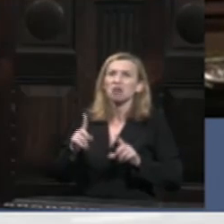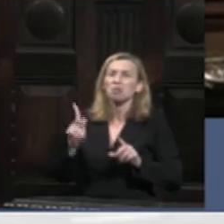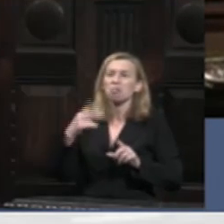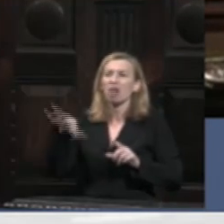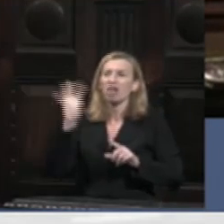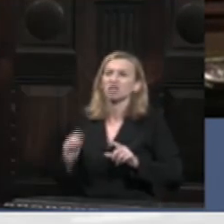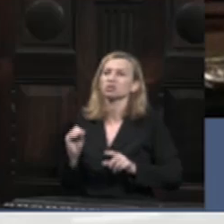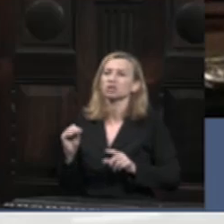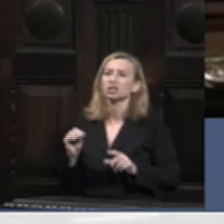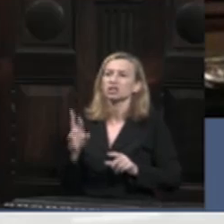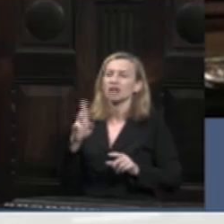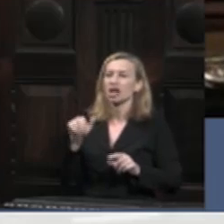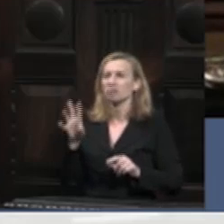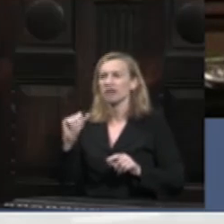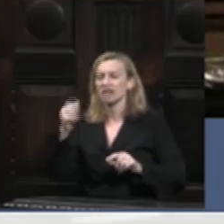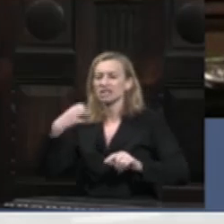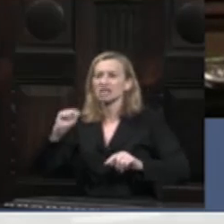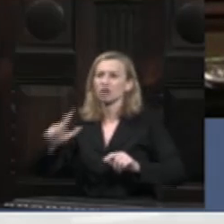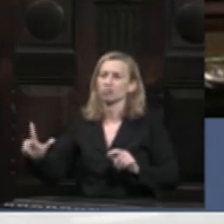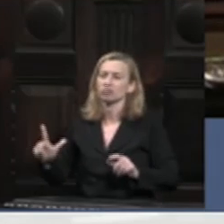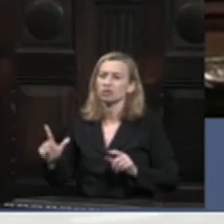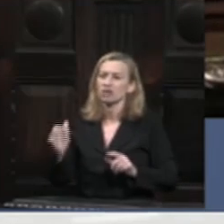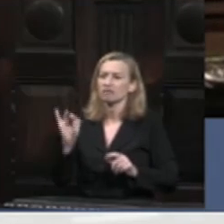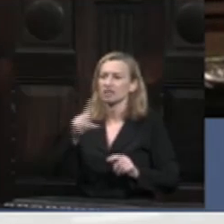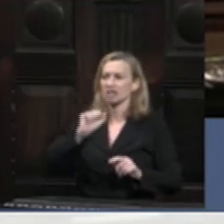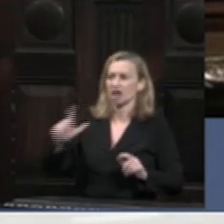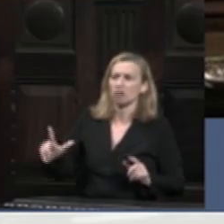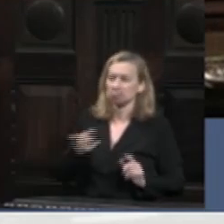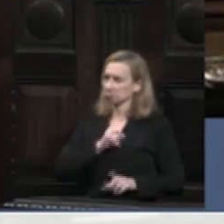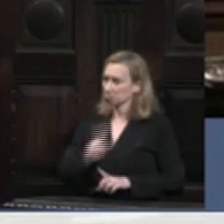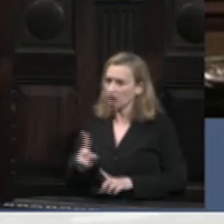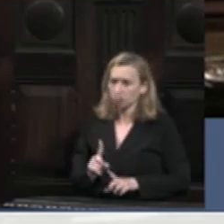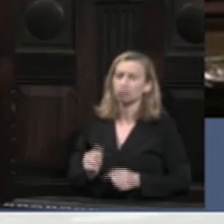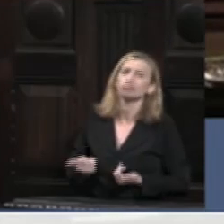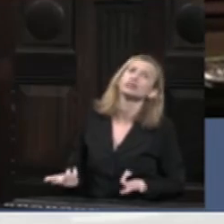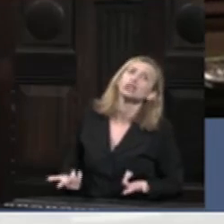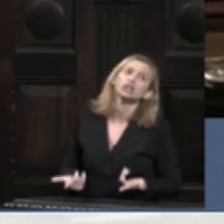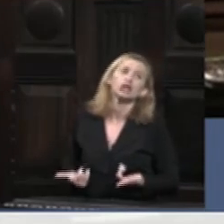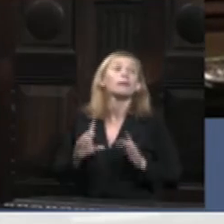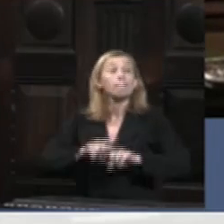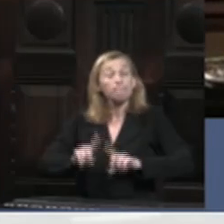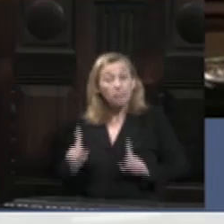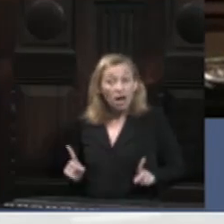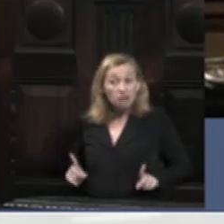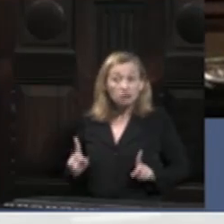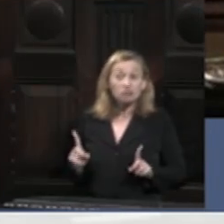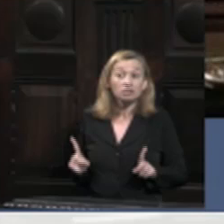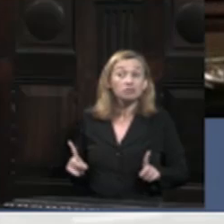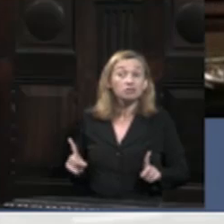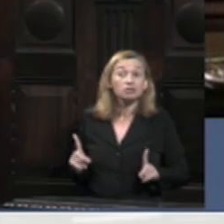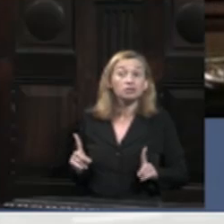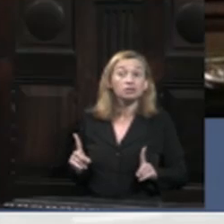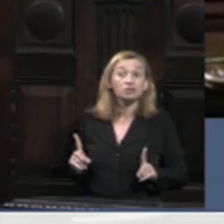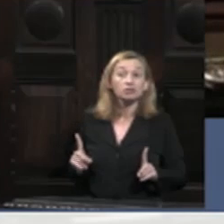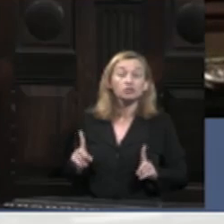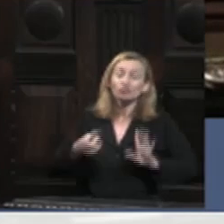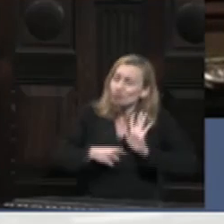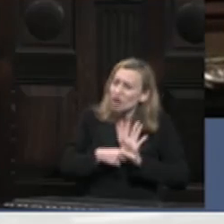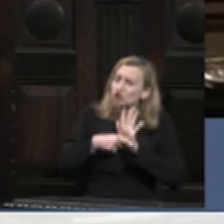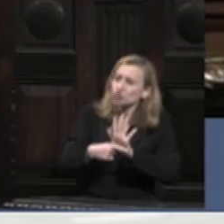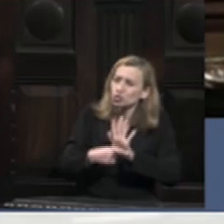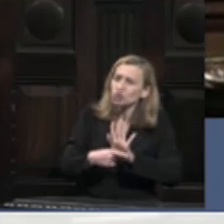da queda vertiginosa em outubro, novembro de 2014. Além disso, dependendo da correlação de forças que